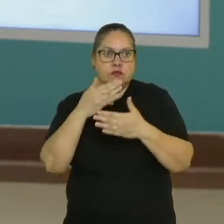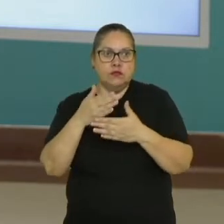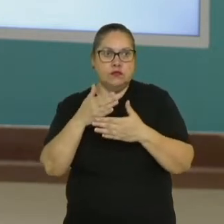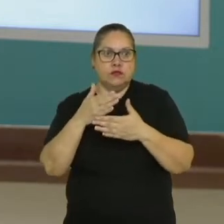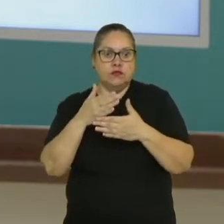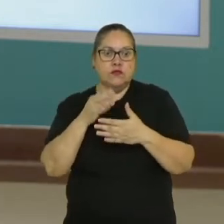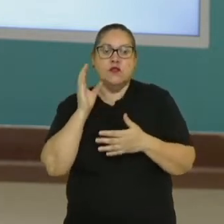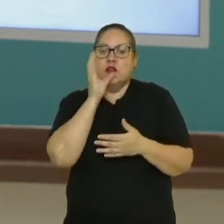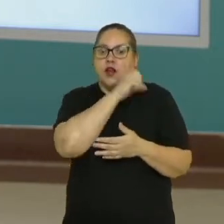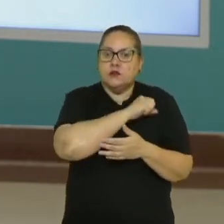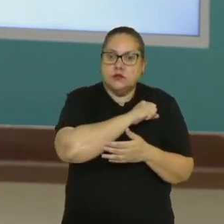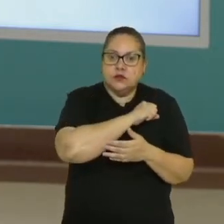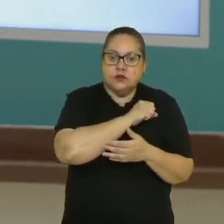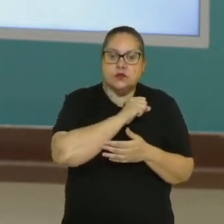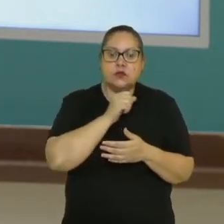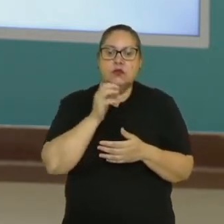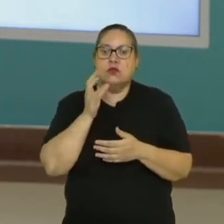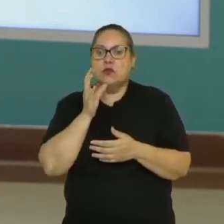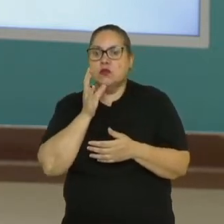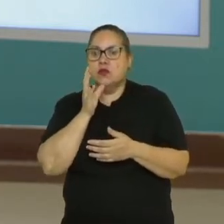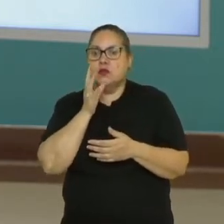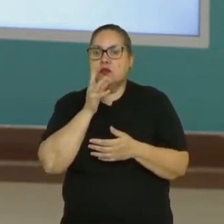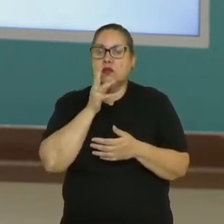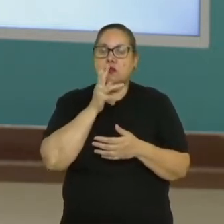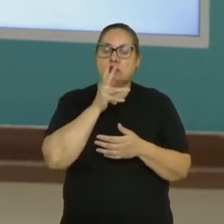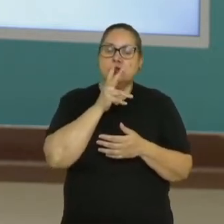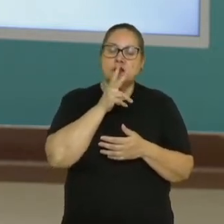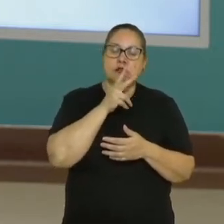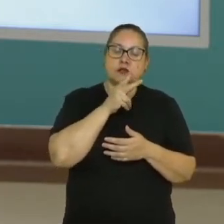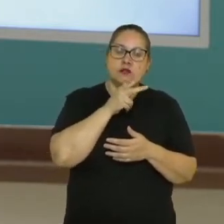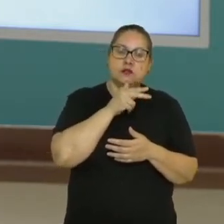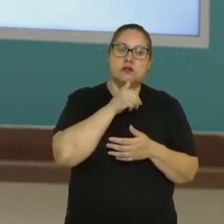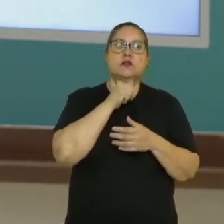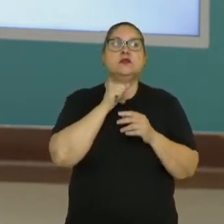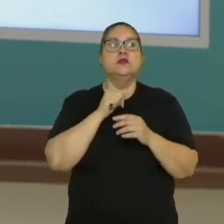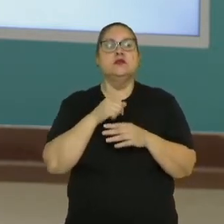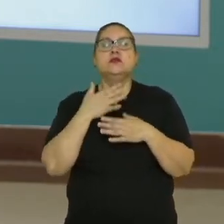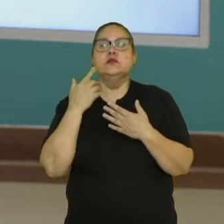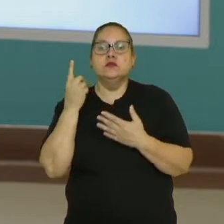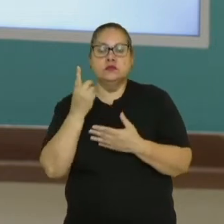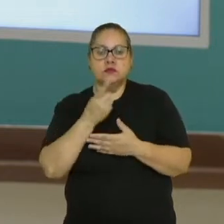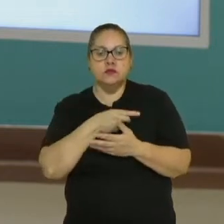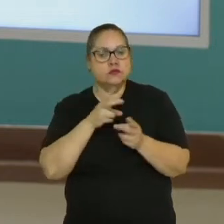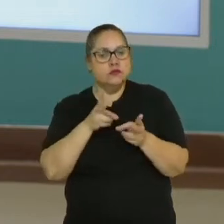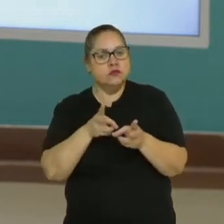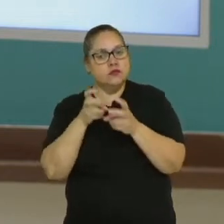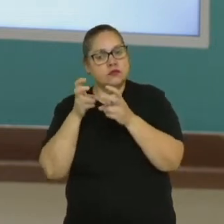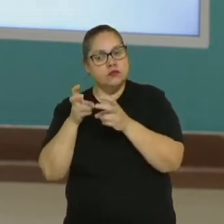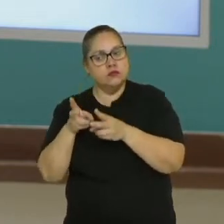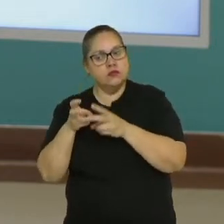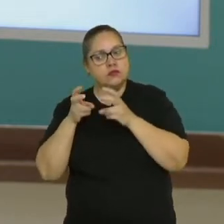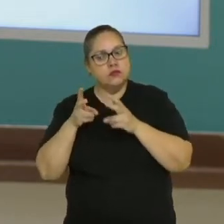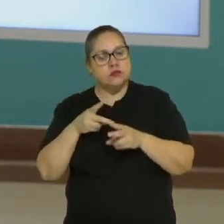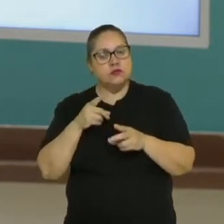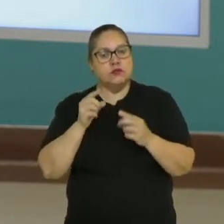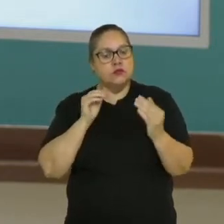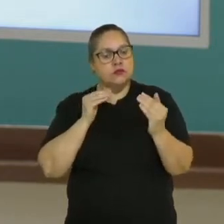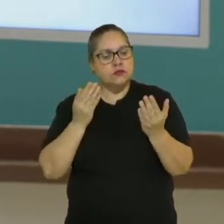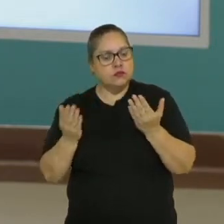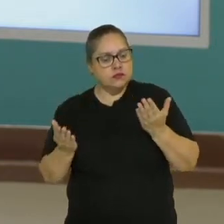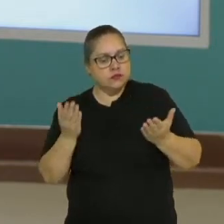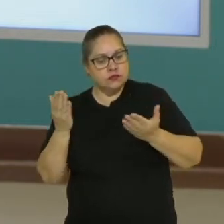ser rápidas ou mais lentas. E isso nós vamos perceber ao comparar